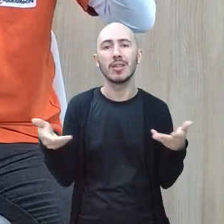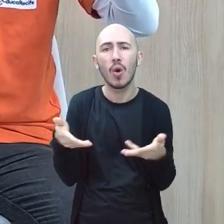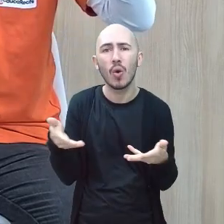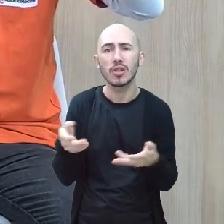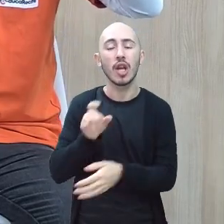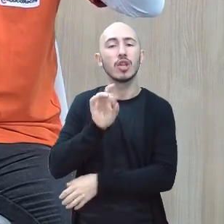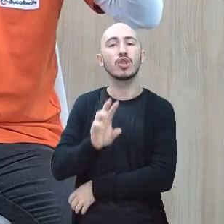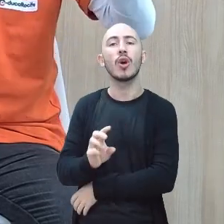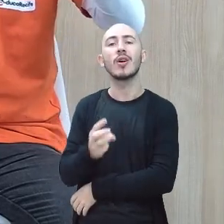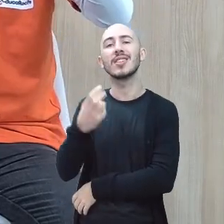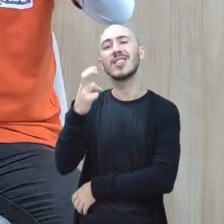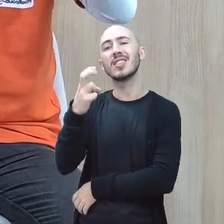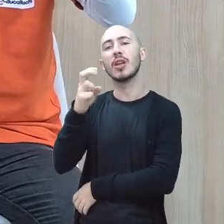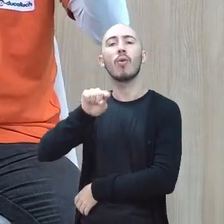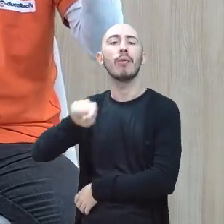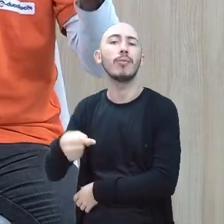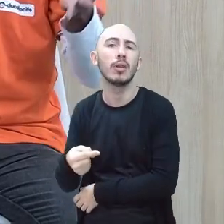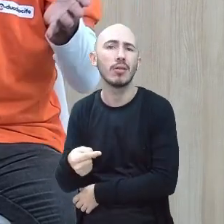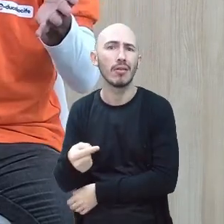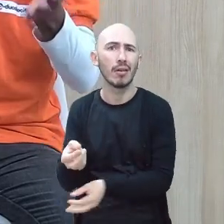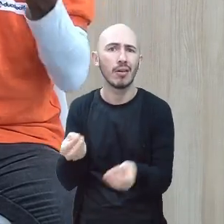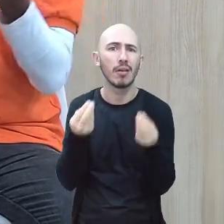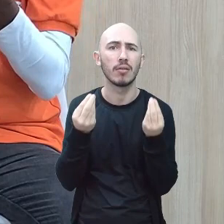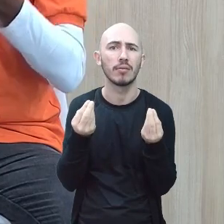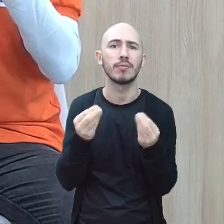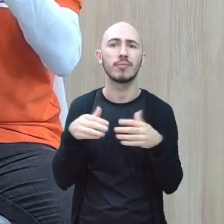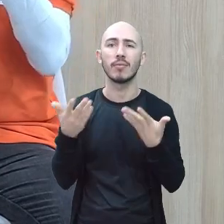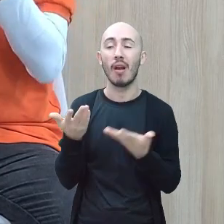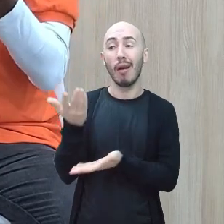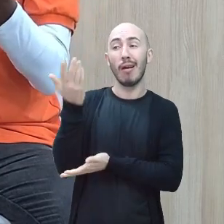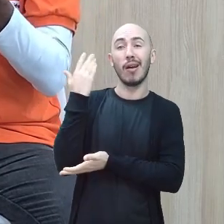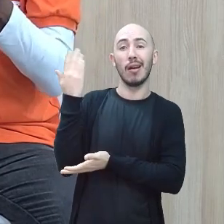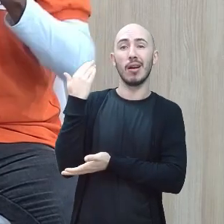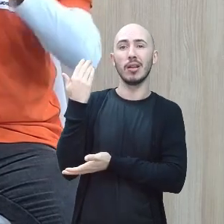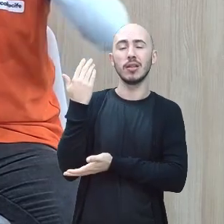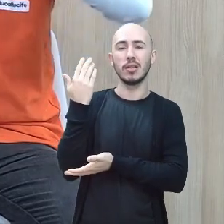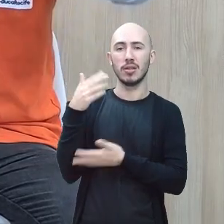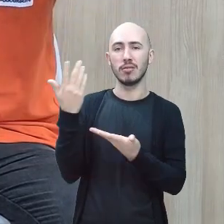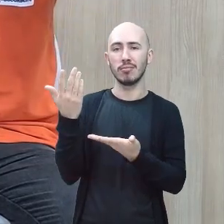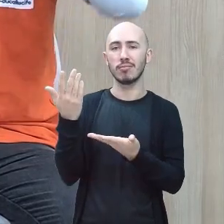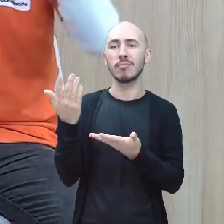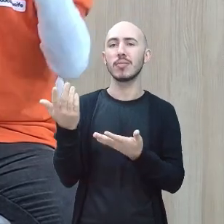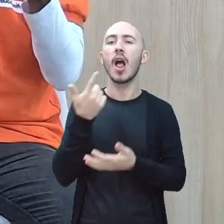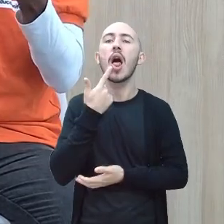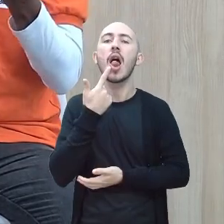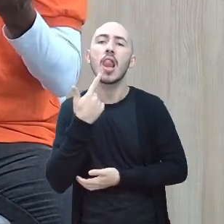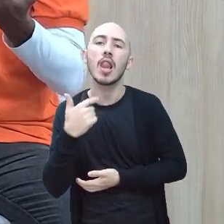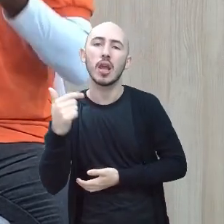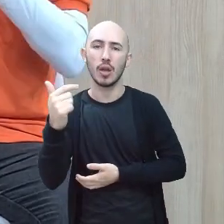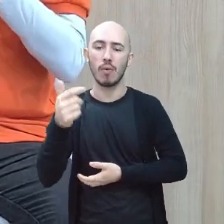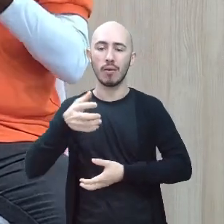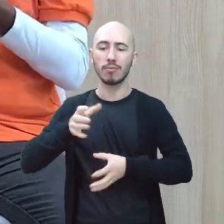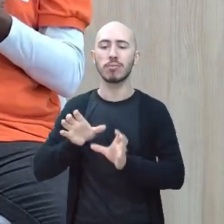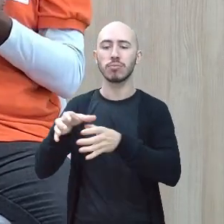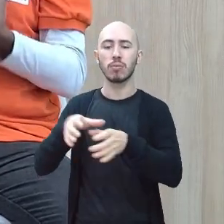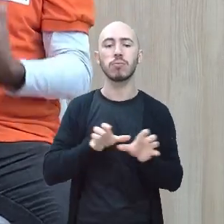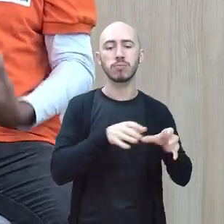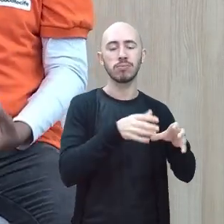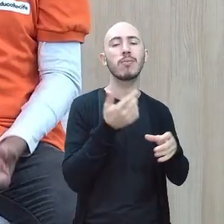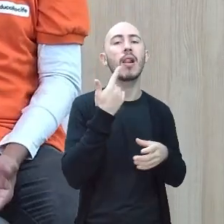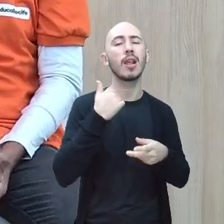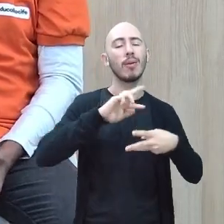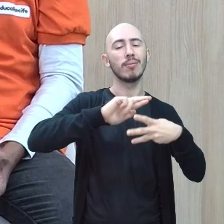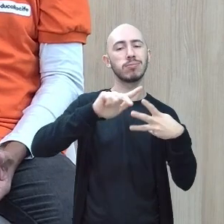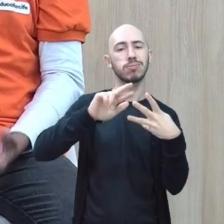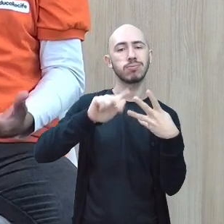as nações eram divididas por troncos linguísticos. Hoje, esses troncos linguísticos praticamente deixaram de existir. Eu tenho muito orgulho de